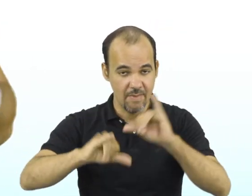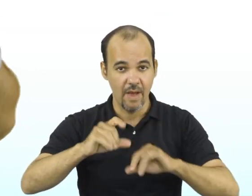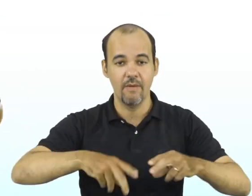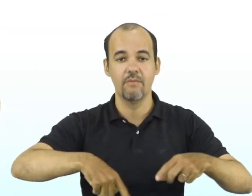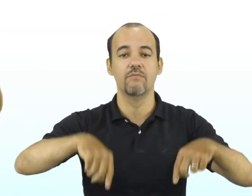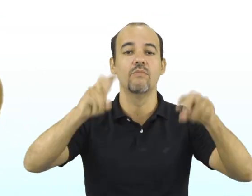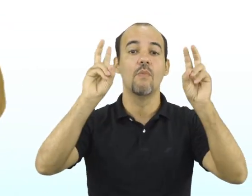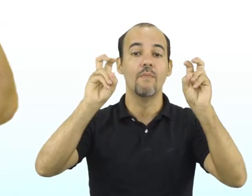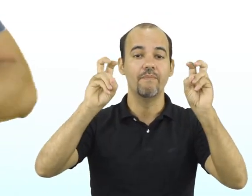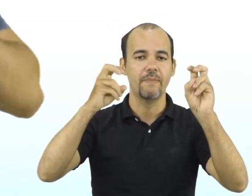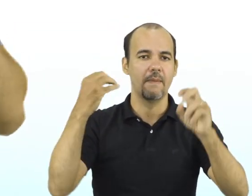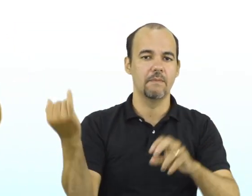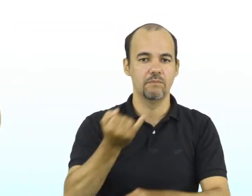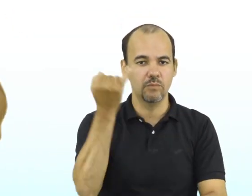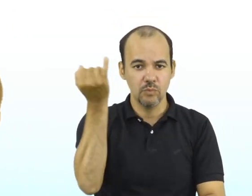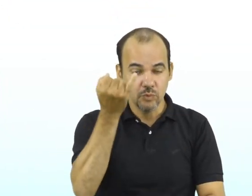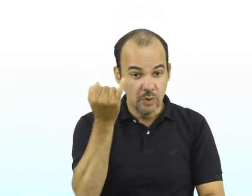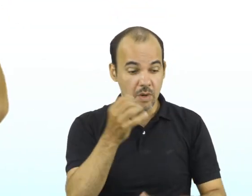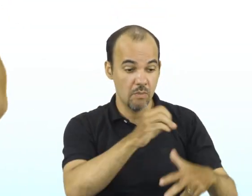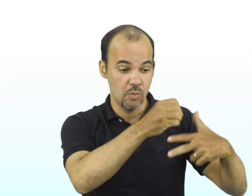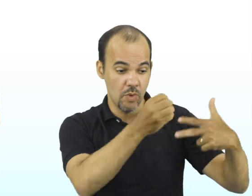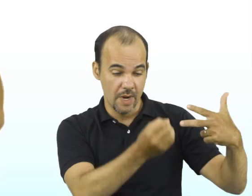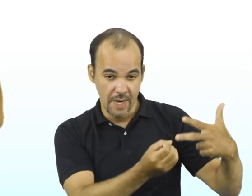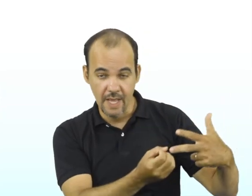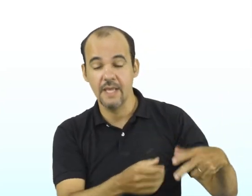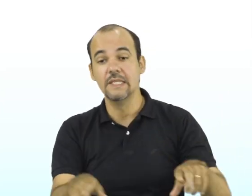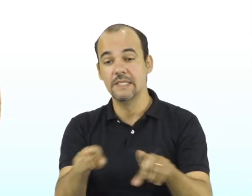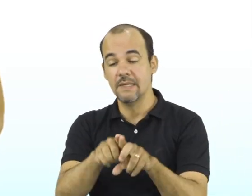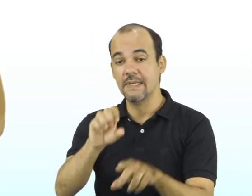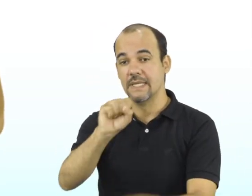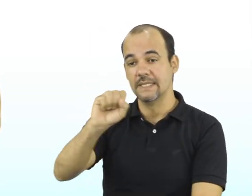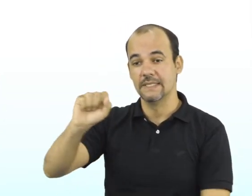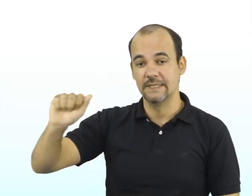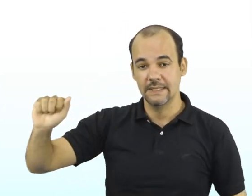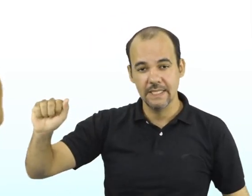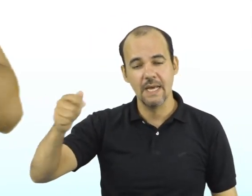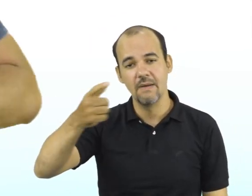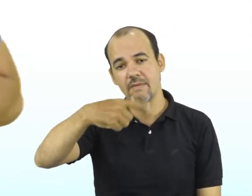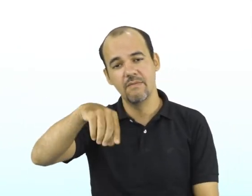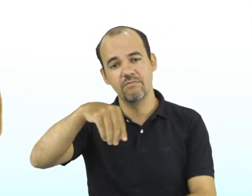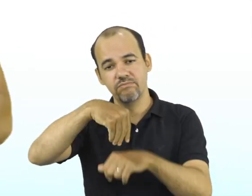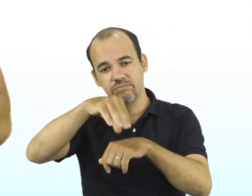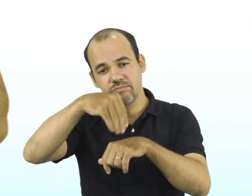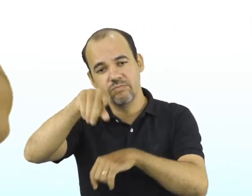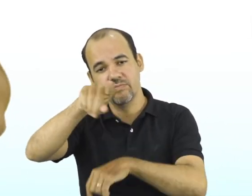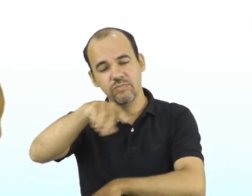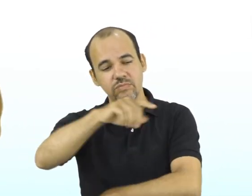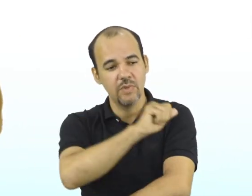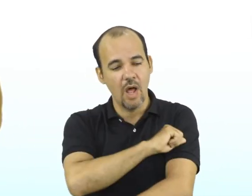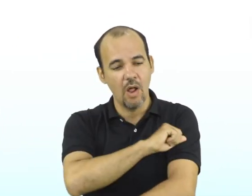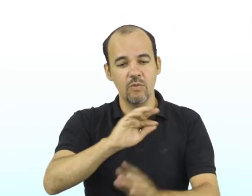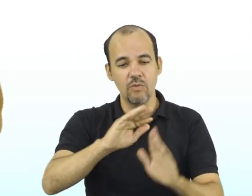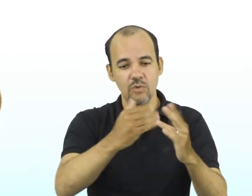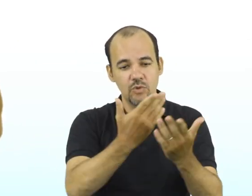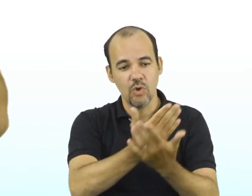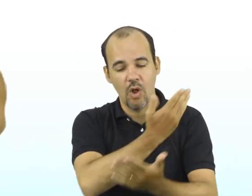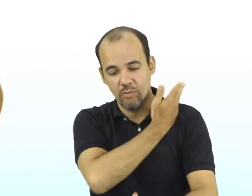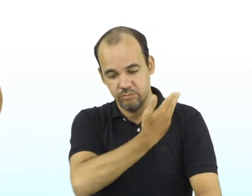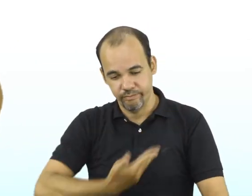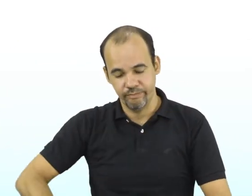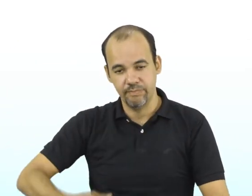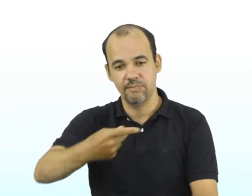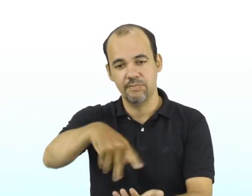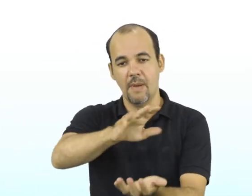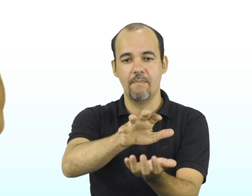interessante, importante para o Prepara Enem e SSA para vocês aí alunos da rede pública estadual